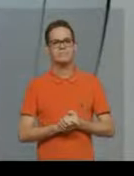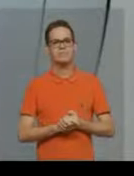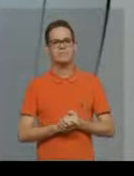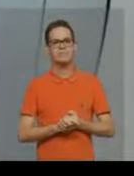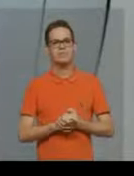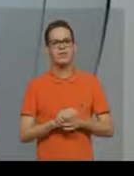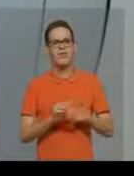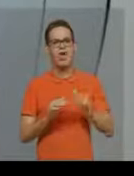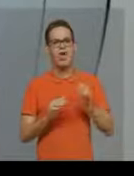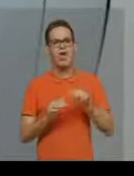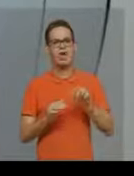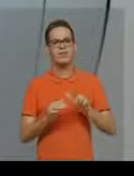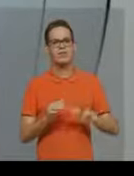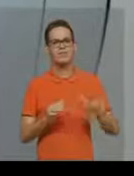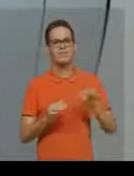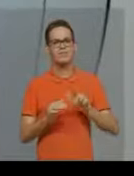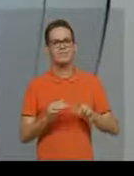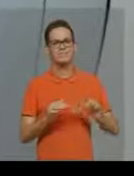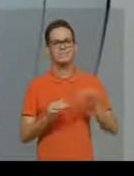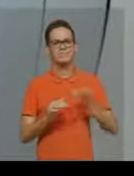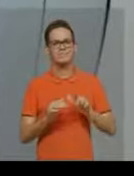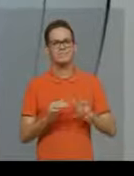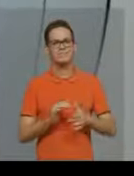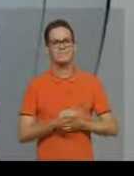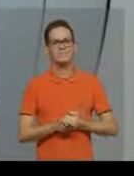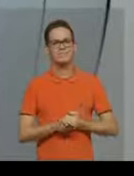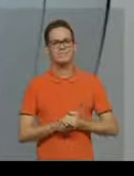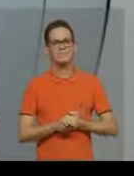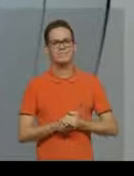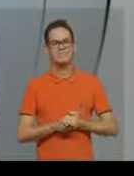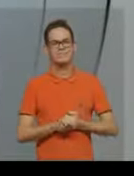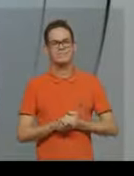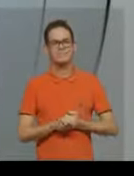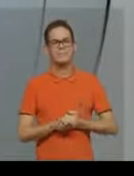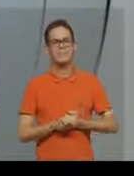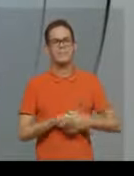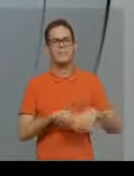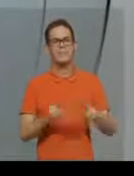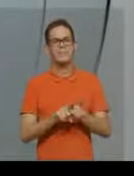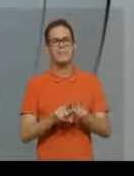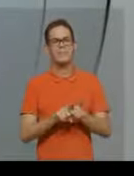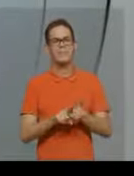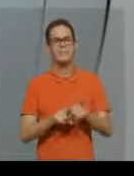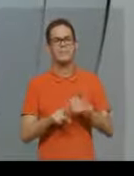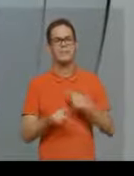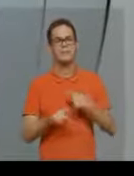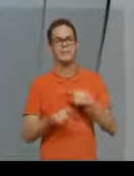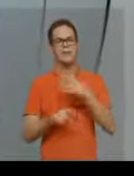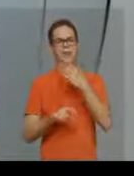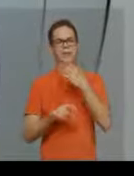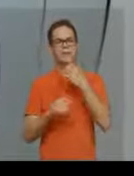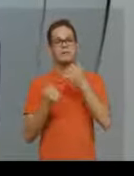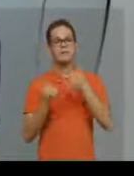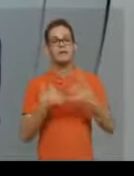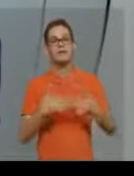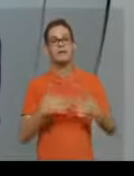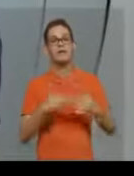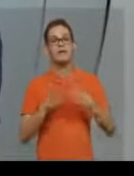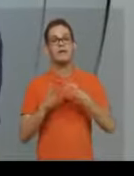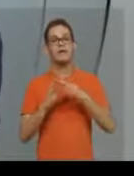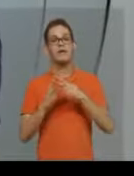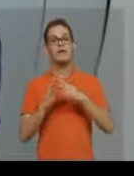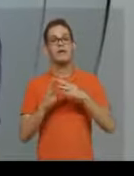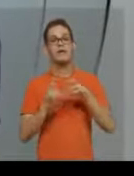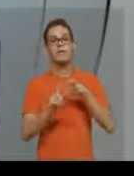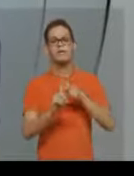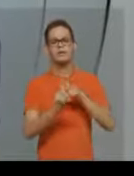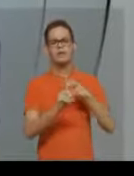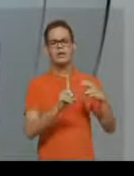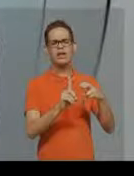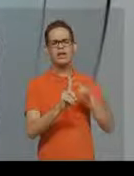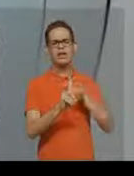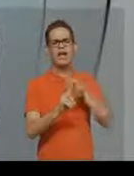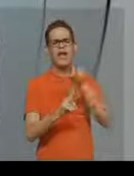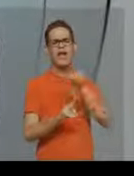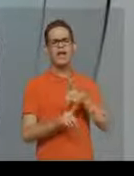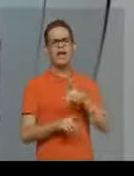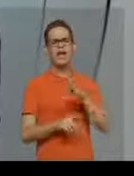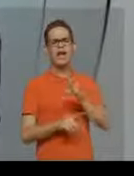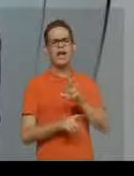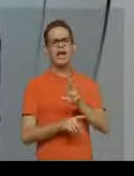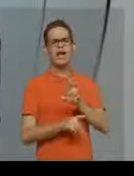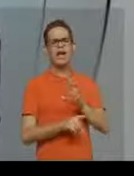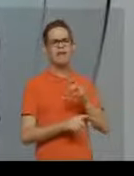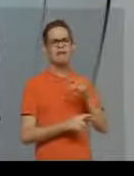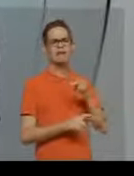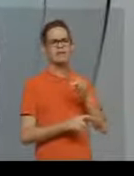muito universal em Shakespeare, né? Mas se colocando mais numa perspectiva renascentista, né? Sim. Que ele foi do início